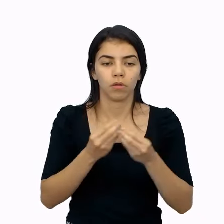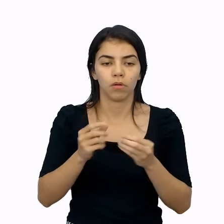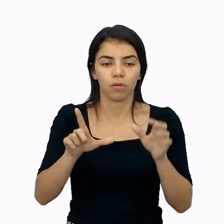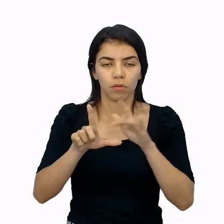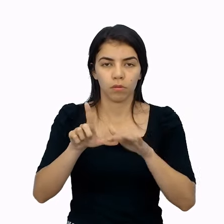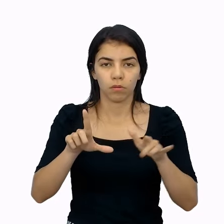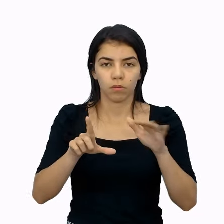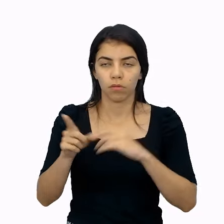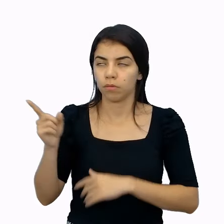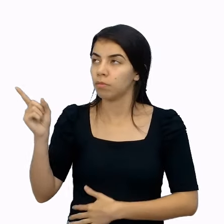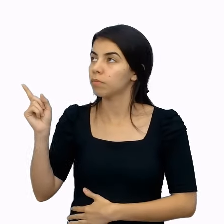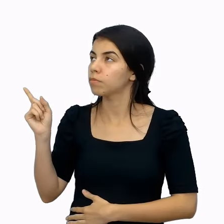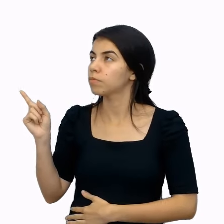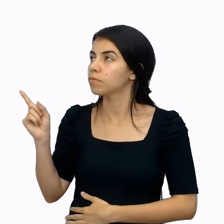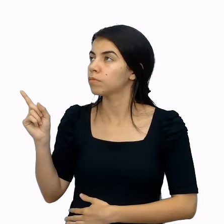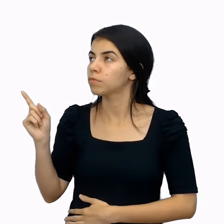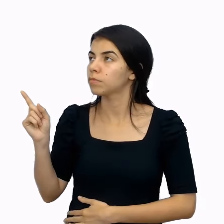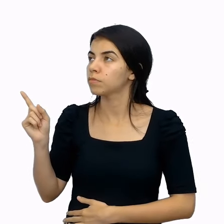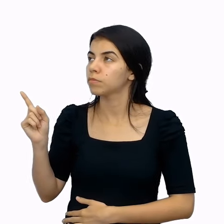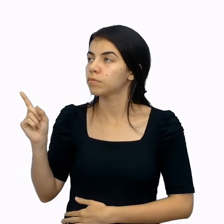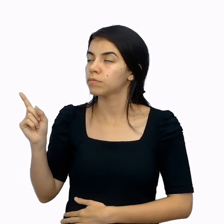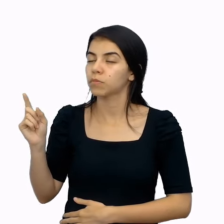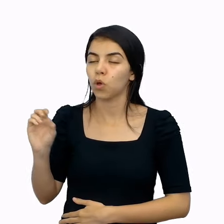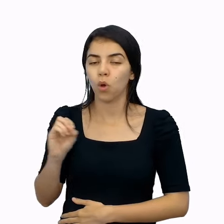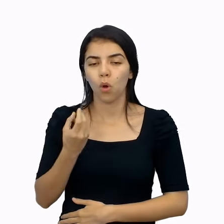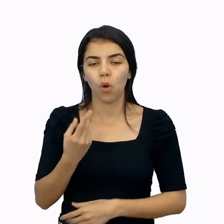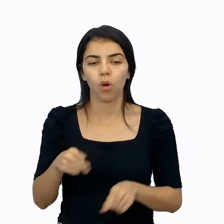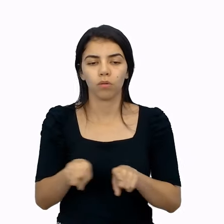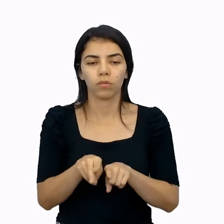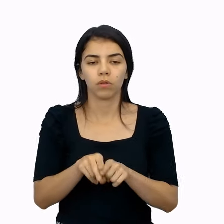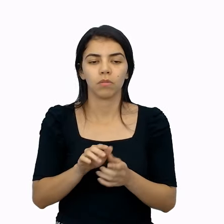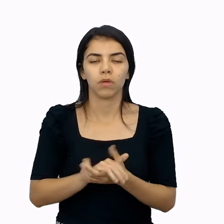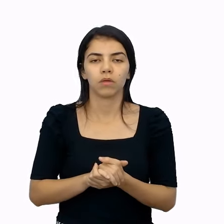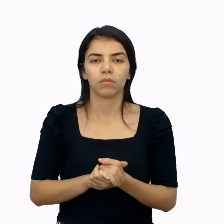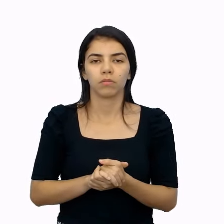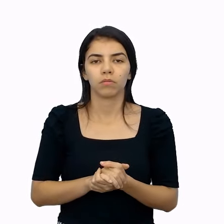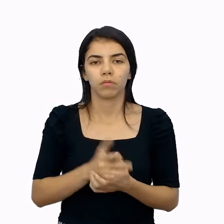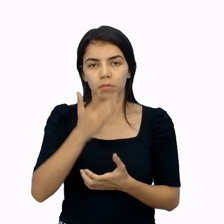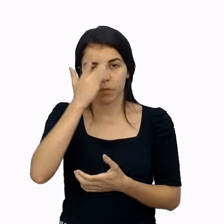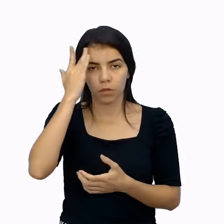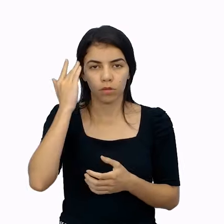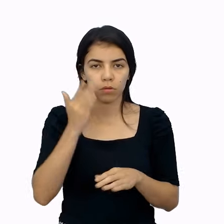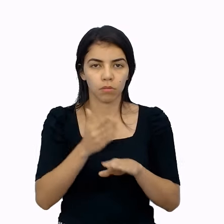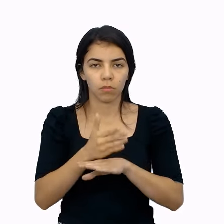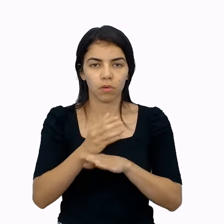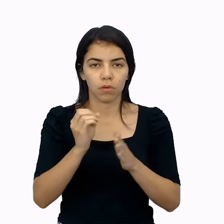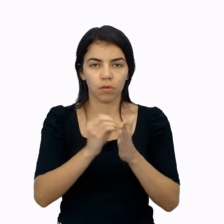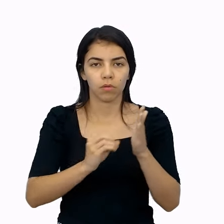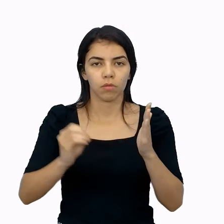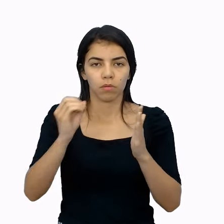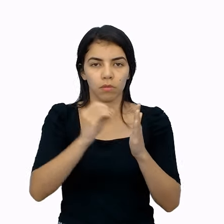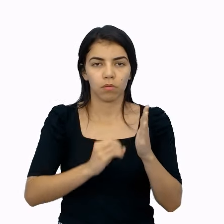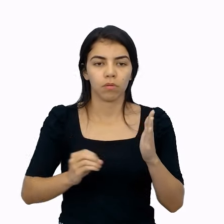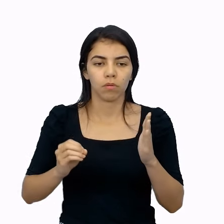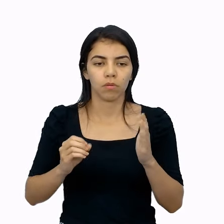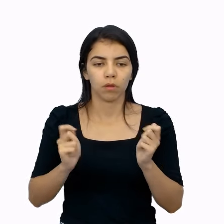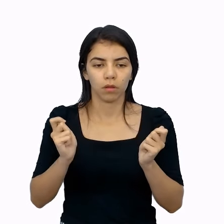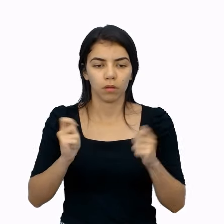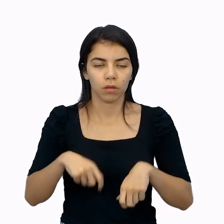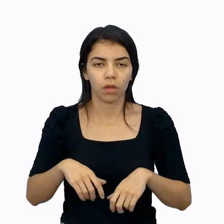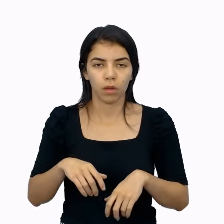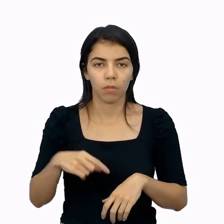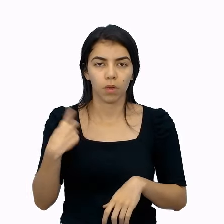canal aqui, como vocês veem, pelo QR Code, ou então vocês que têm acesso já ao centro de mídias. Também existe aí para